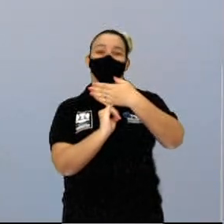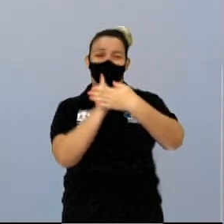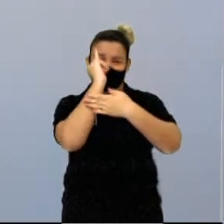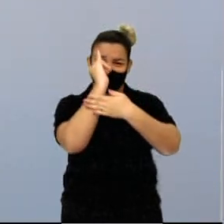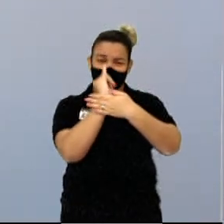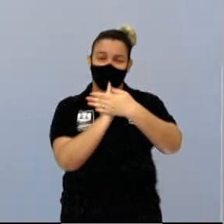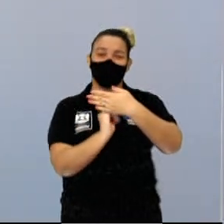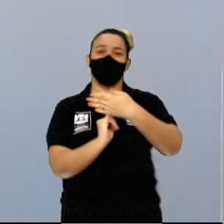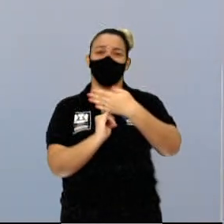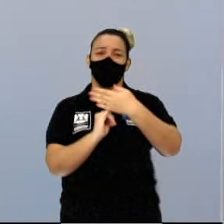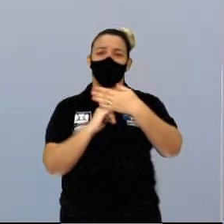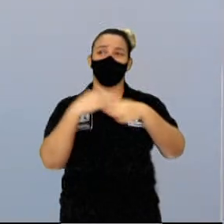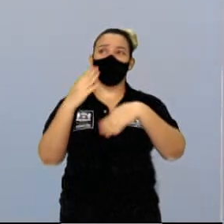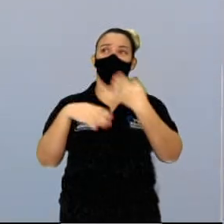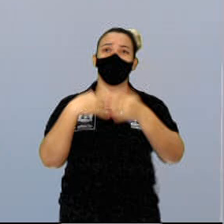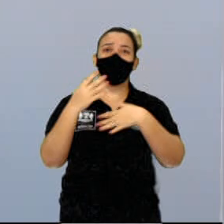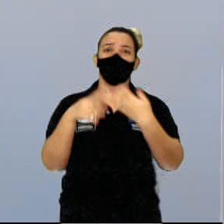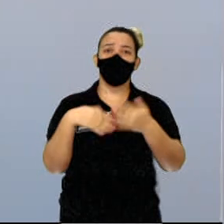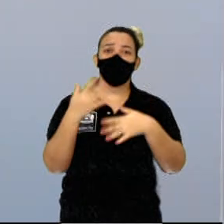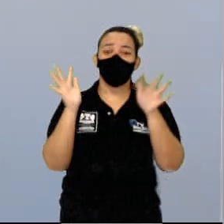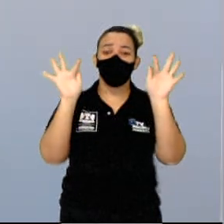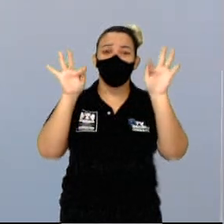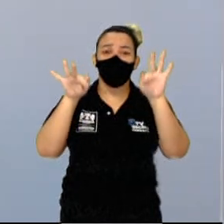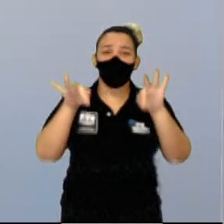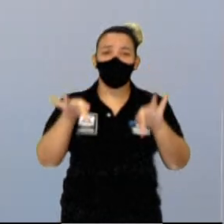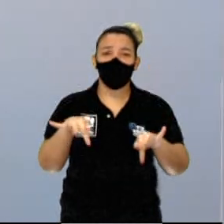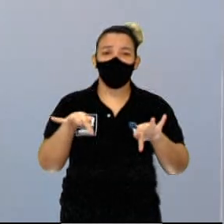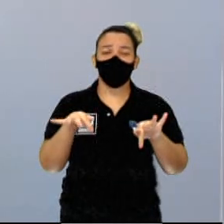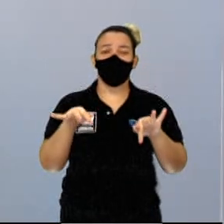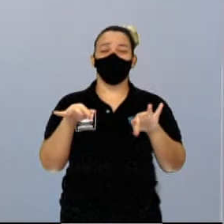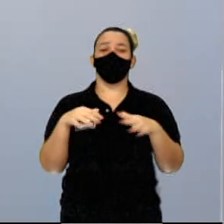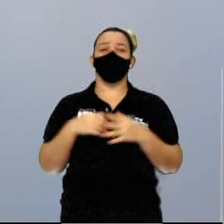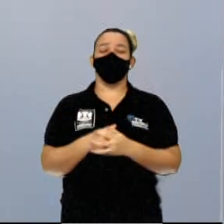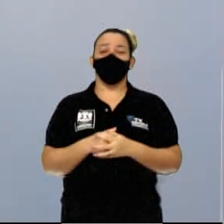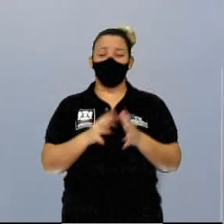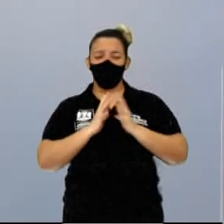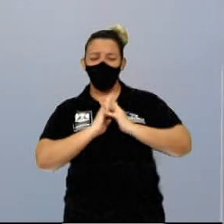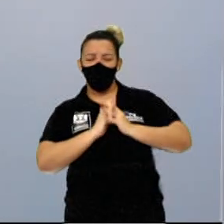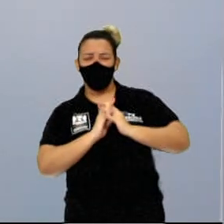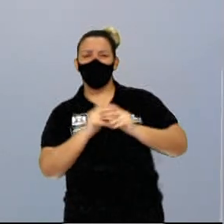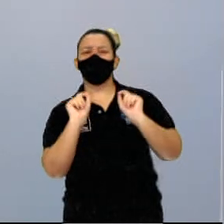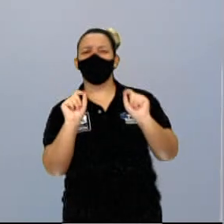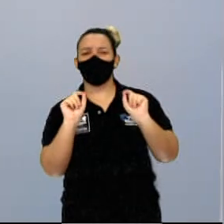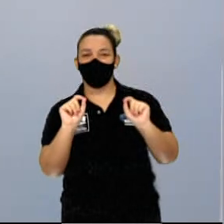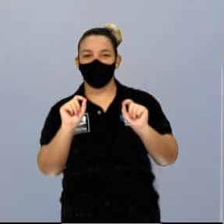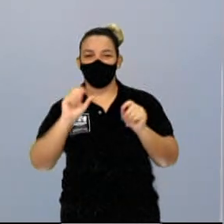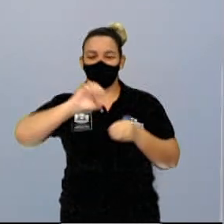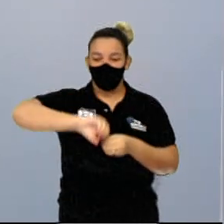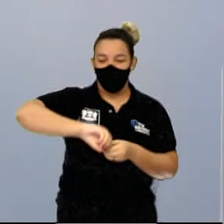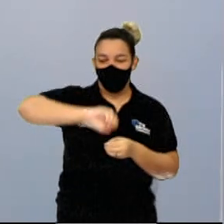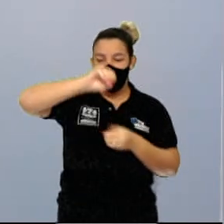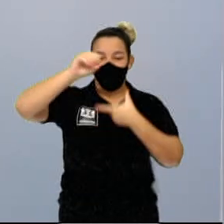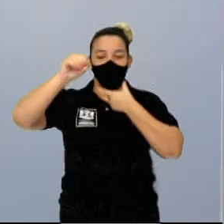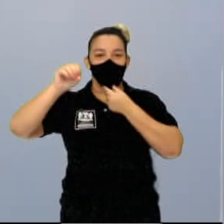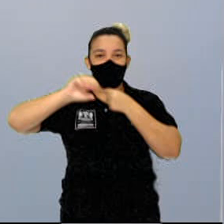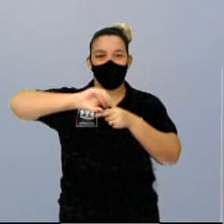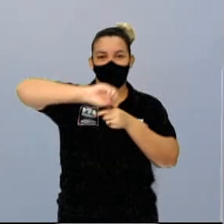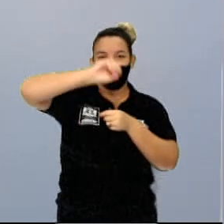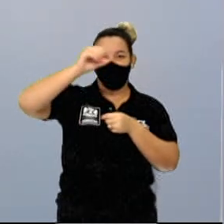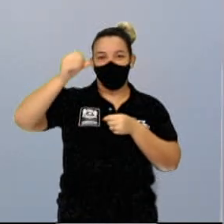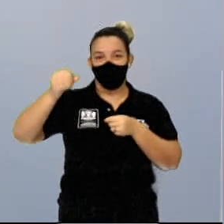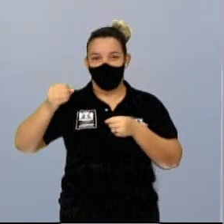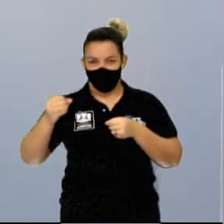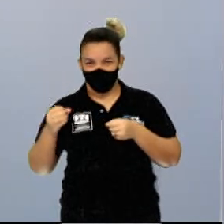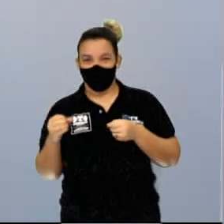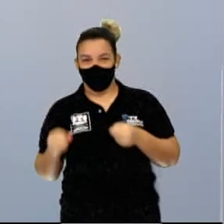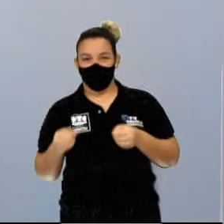na frente uma reflexão. E qual foi o conflito? O pastor de cabras, ele levanta um questionamento, ele vai dizer que a lebre,